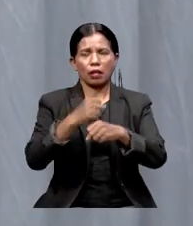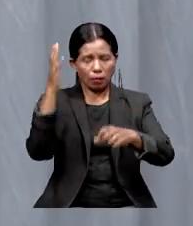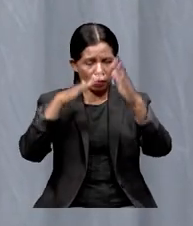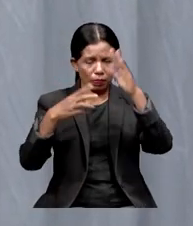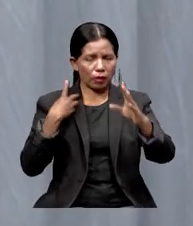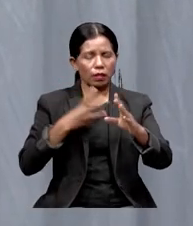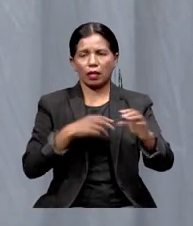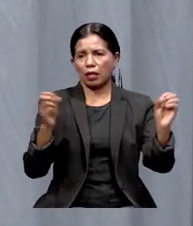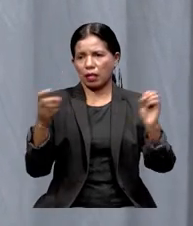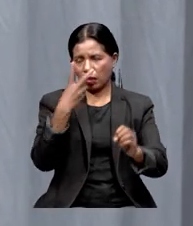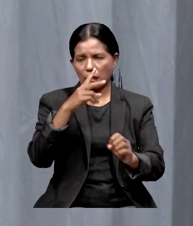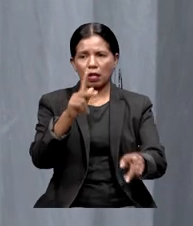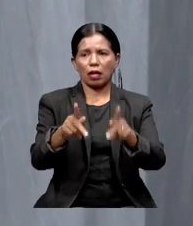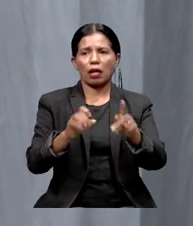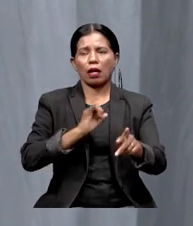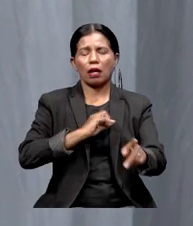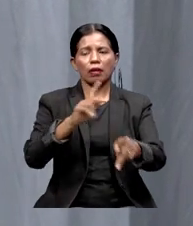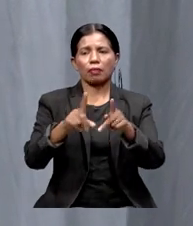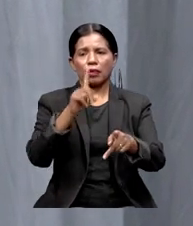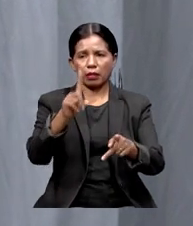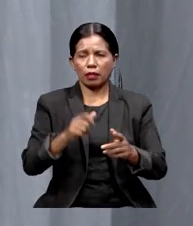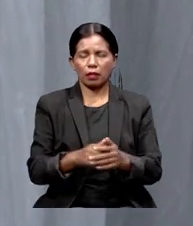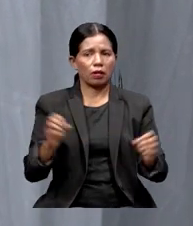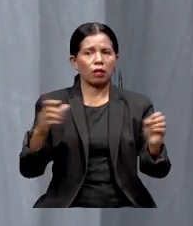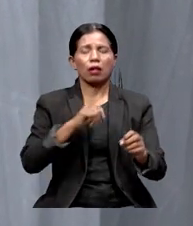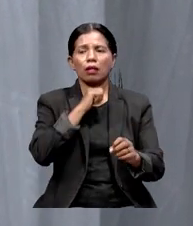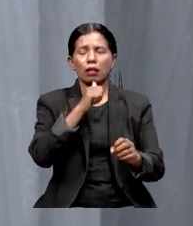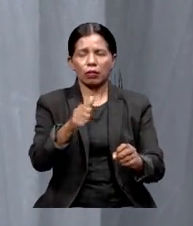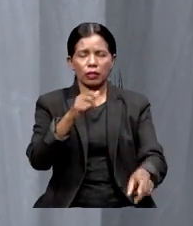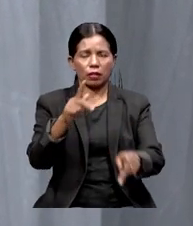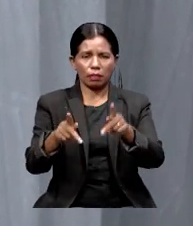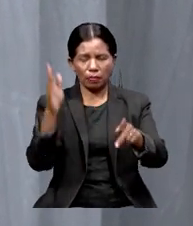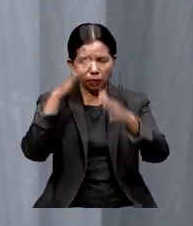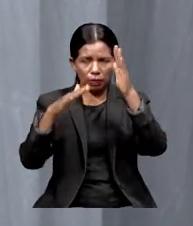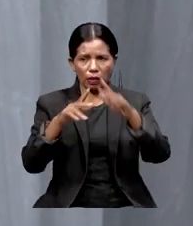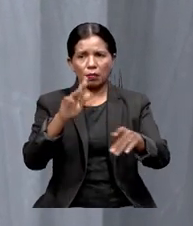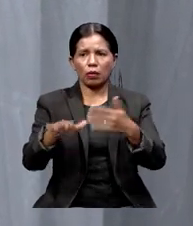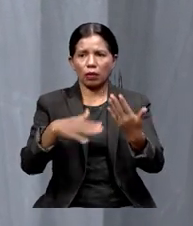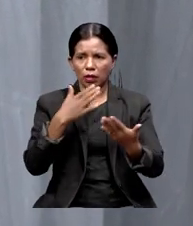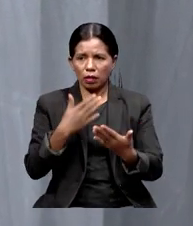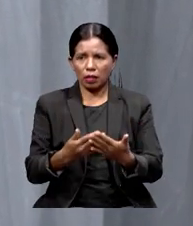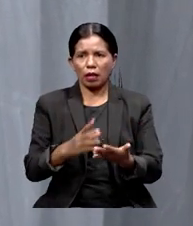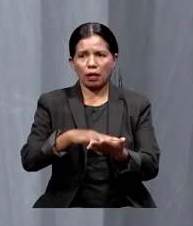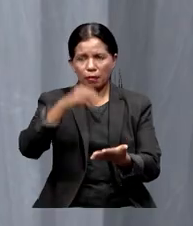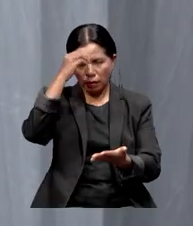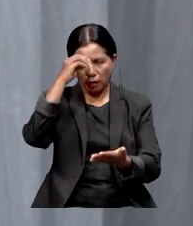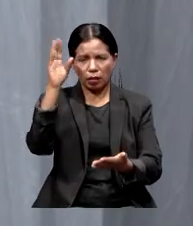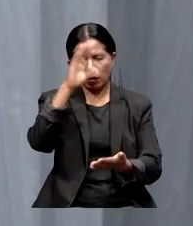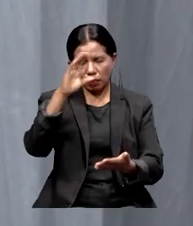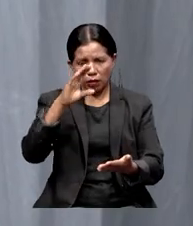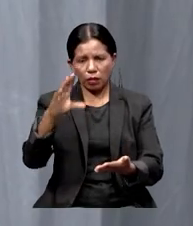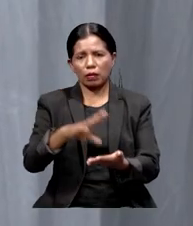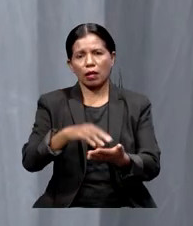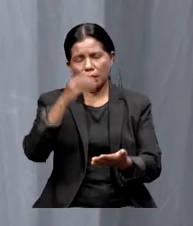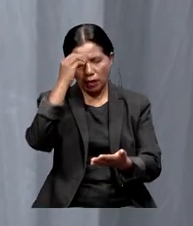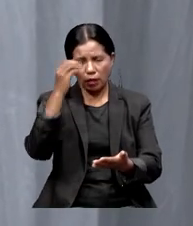lá resolve. E há o emaíra, mas há o sempre, há o nunca gosta problema. É mas o todo tem que aprender a tupuca solução para o